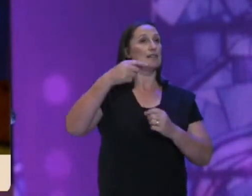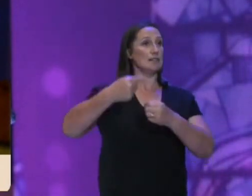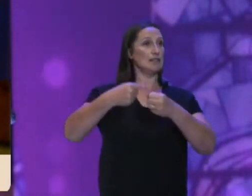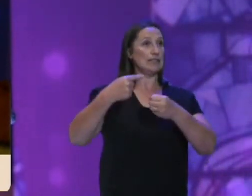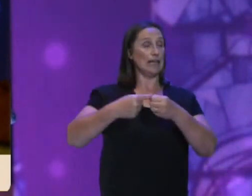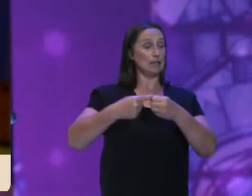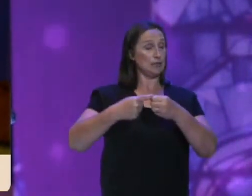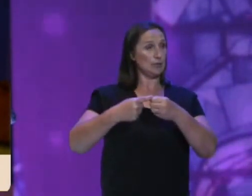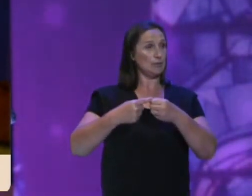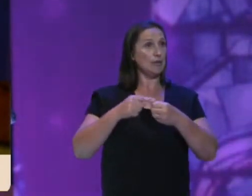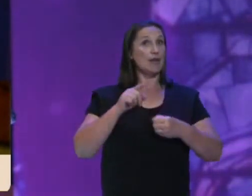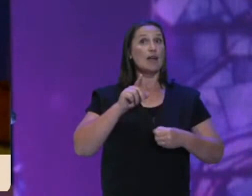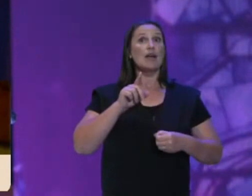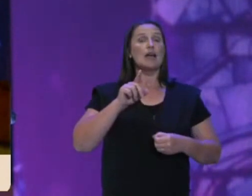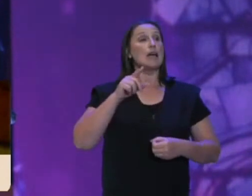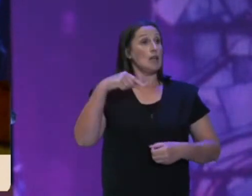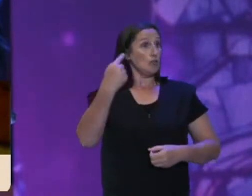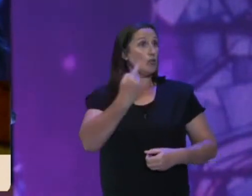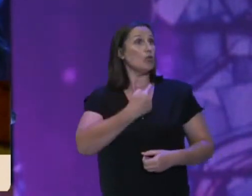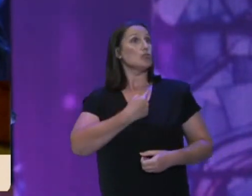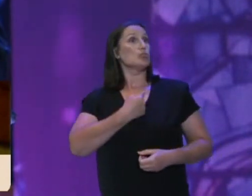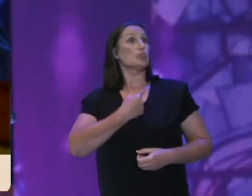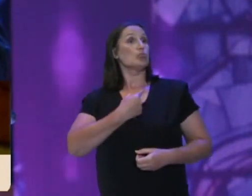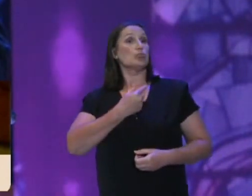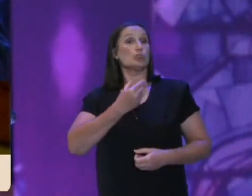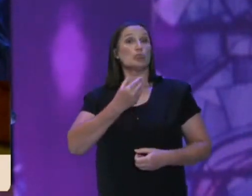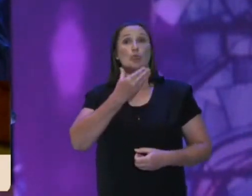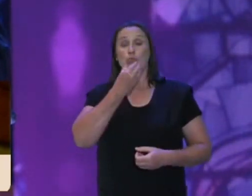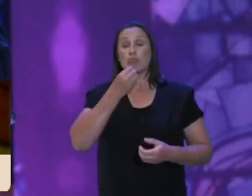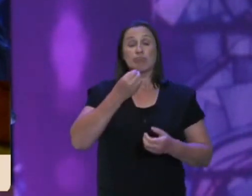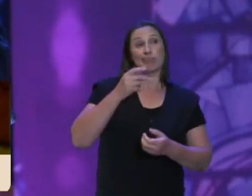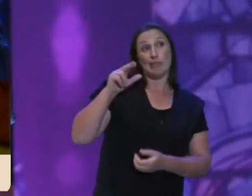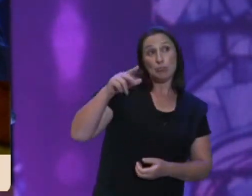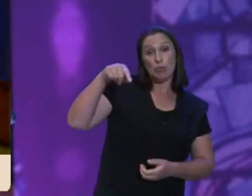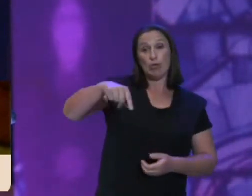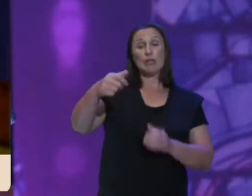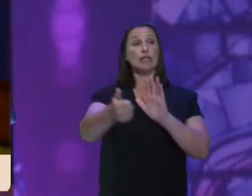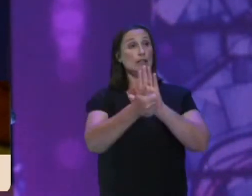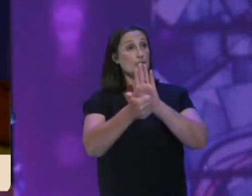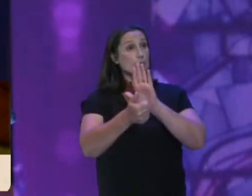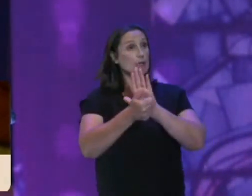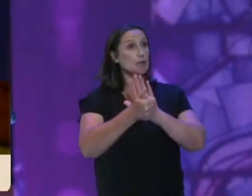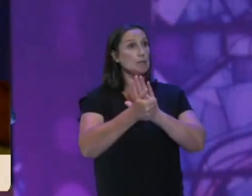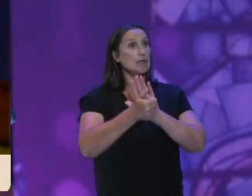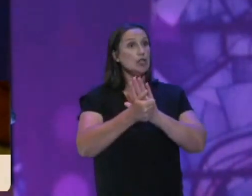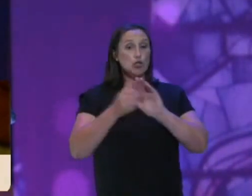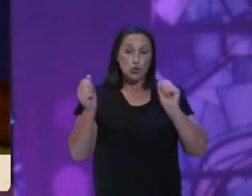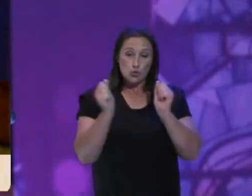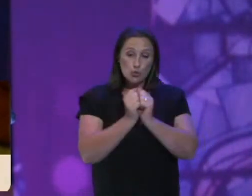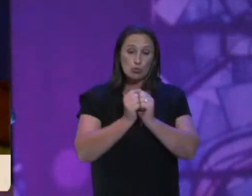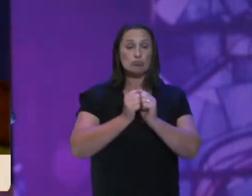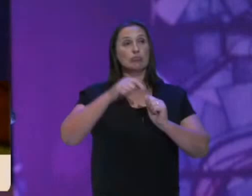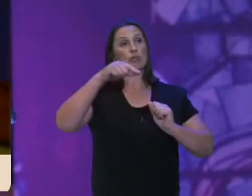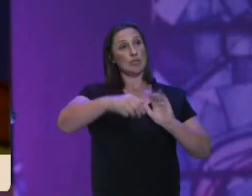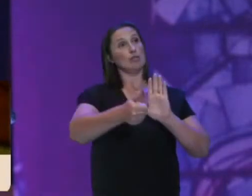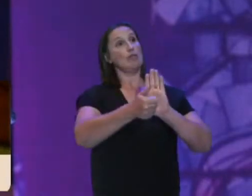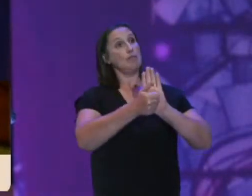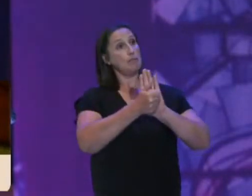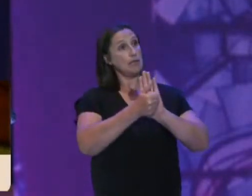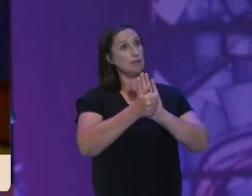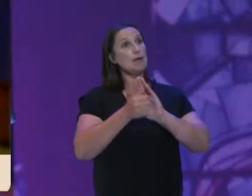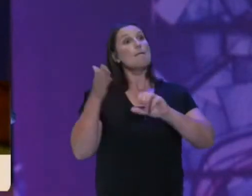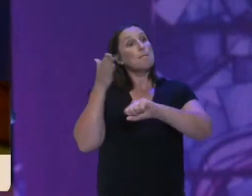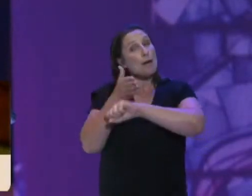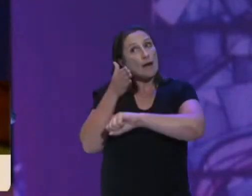instituto, que é dirigido por um irmão, membro da nossa igreja, ele fez um convênio com a nossa igreja, e a nossa igreja então participa